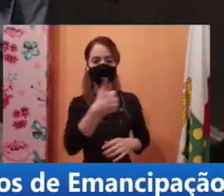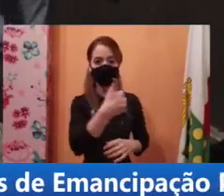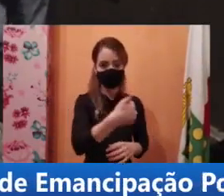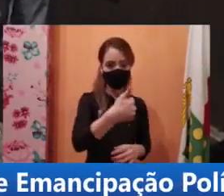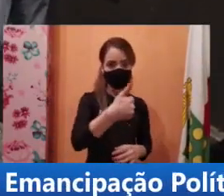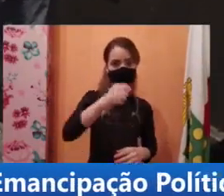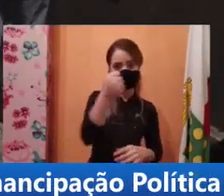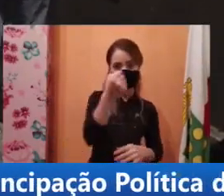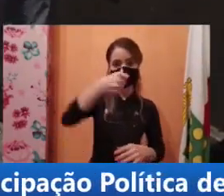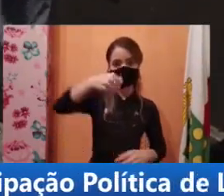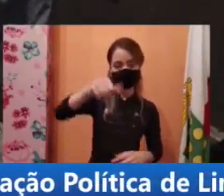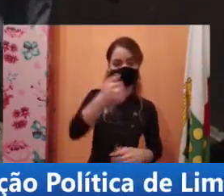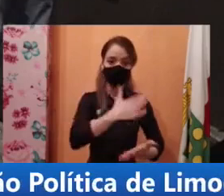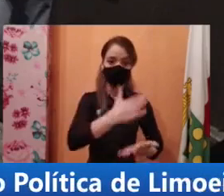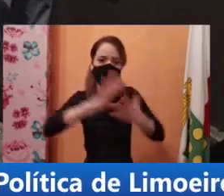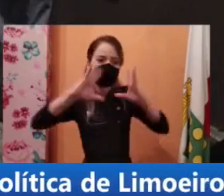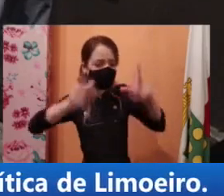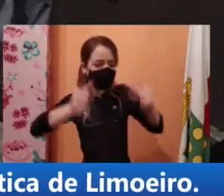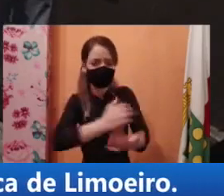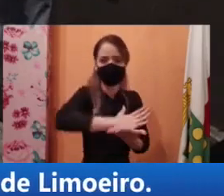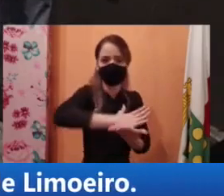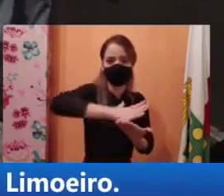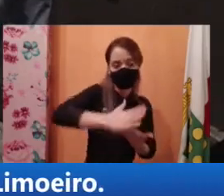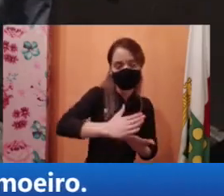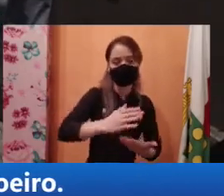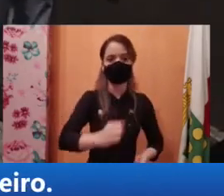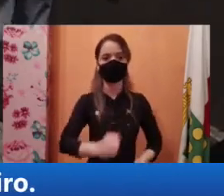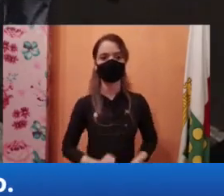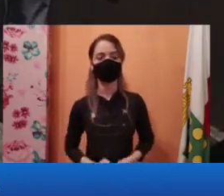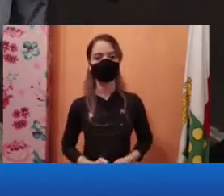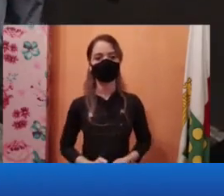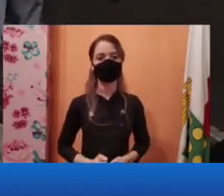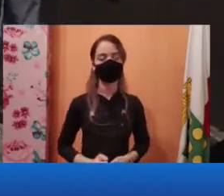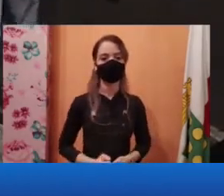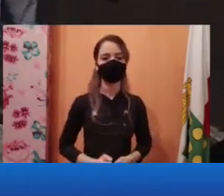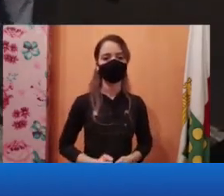1811, quando tudo começou, a